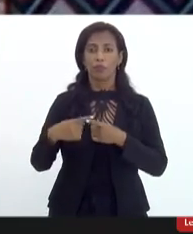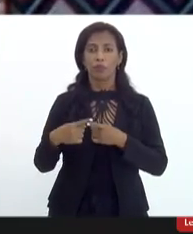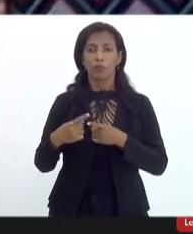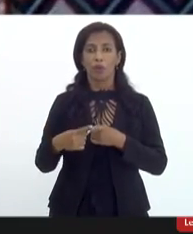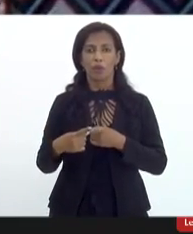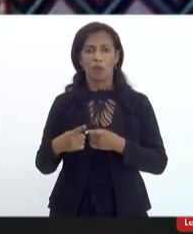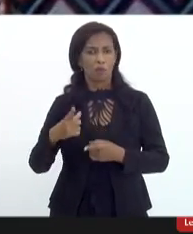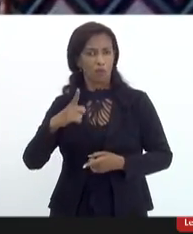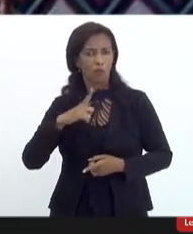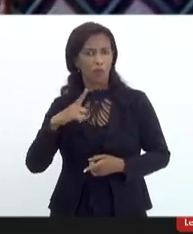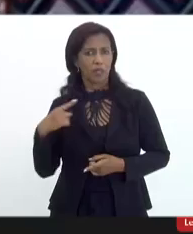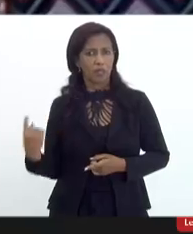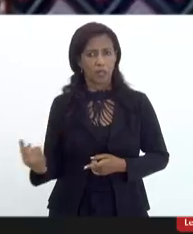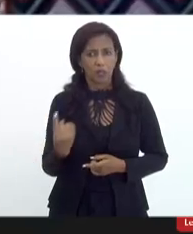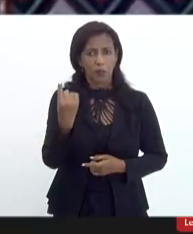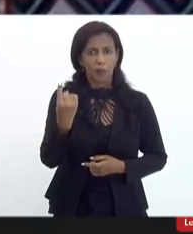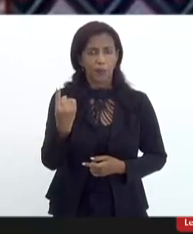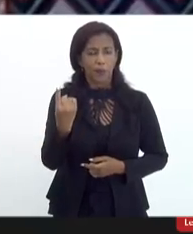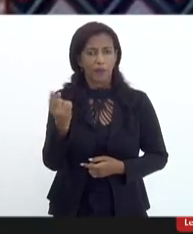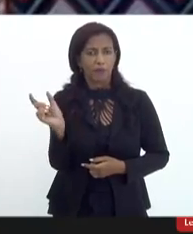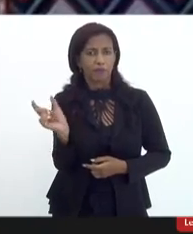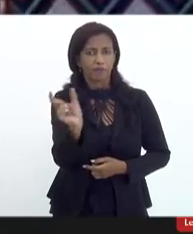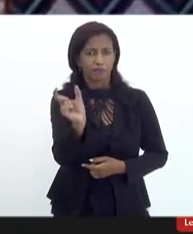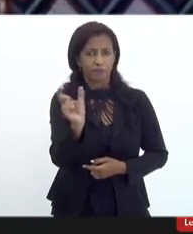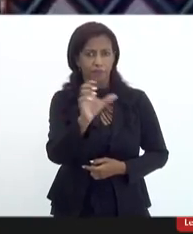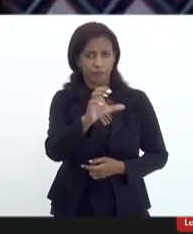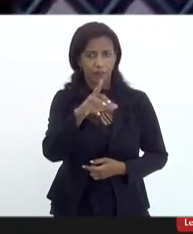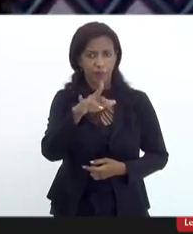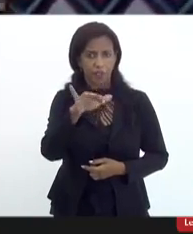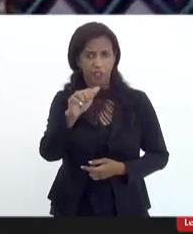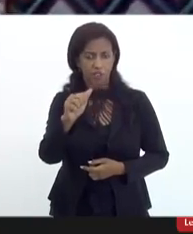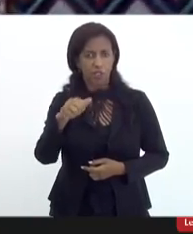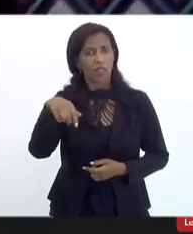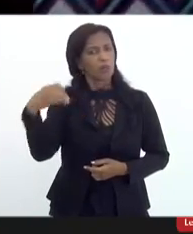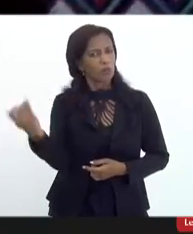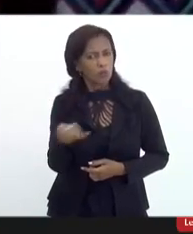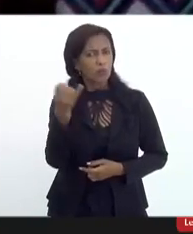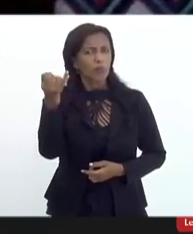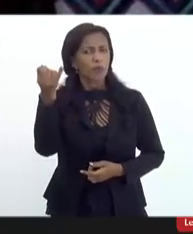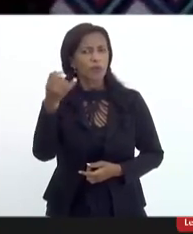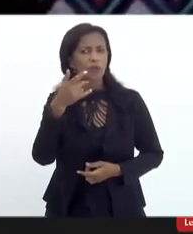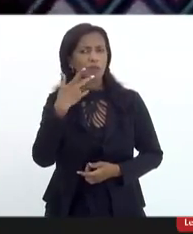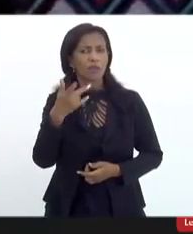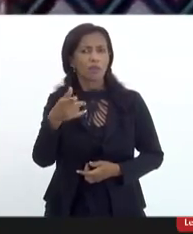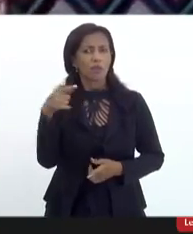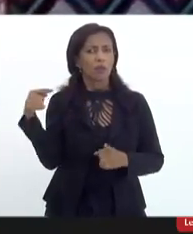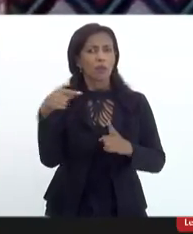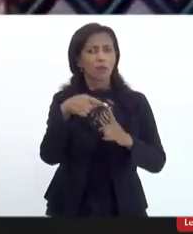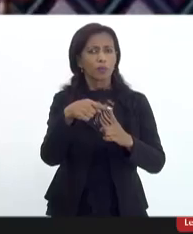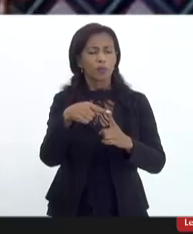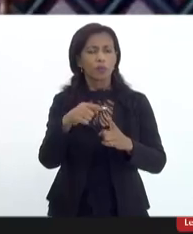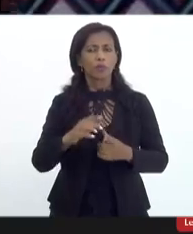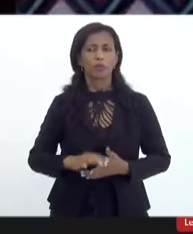um componente trazido pela Cristina muito importante, né, que foi